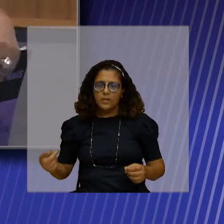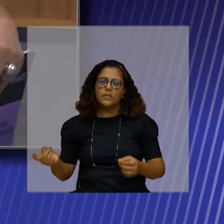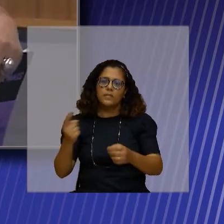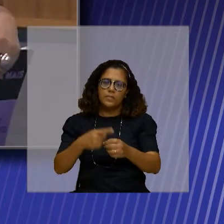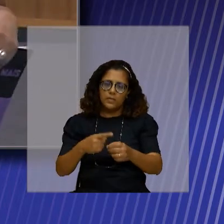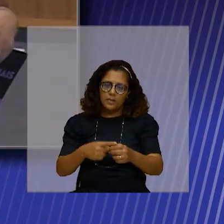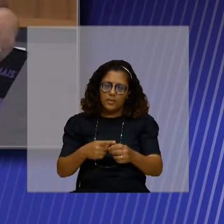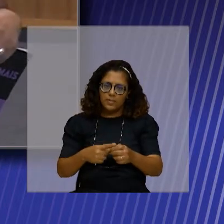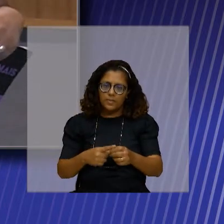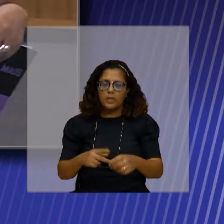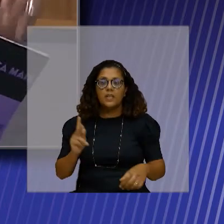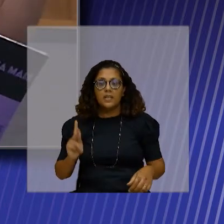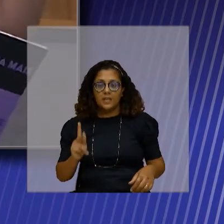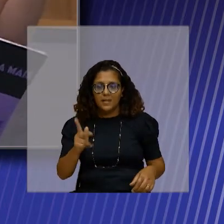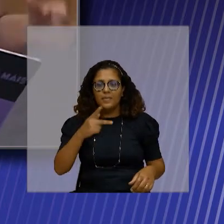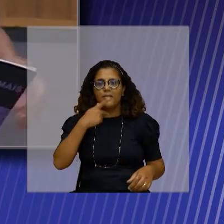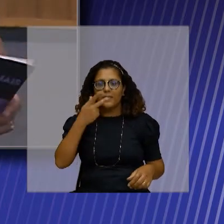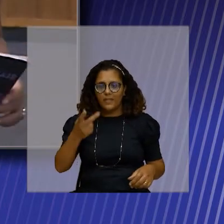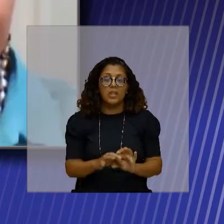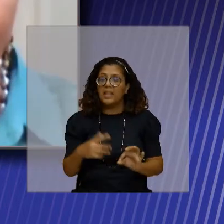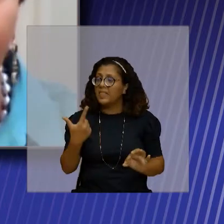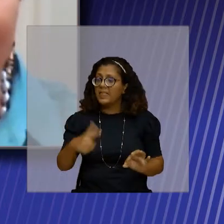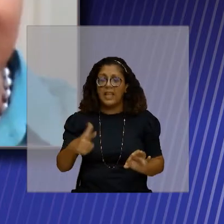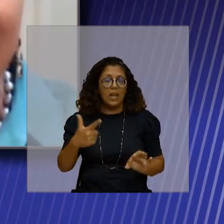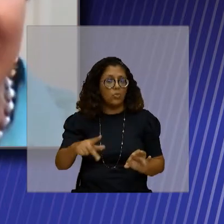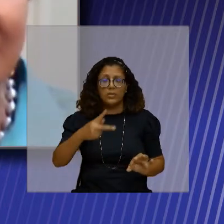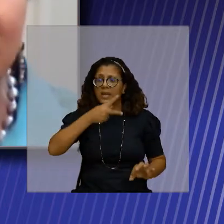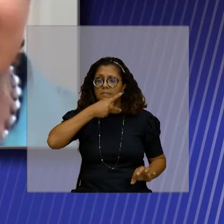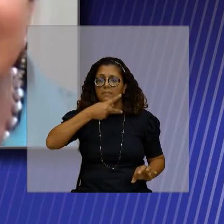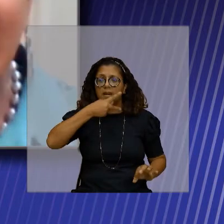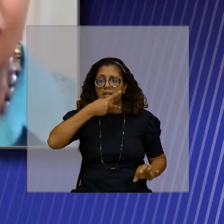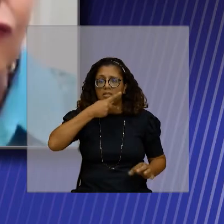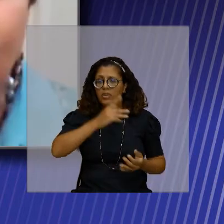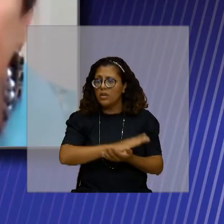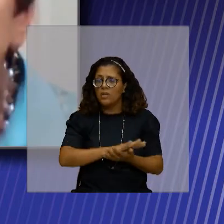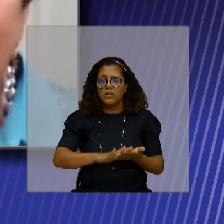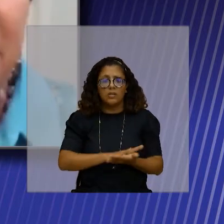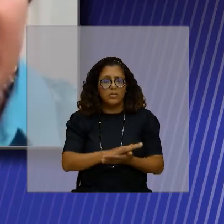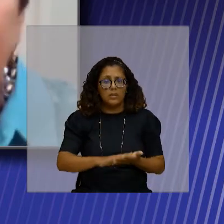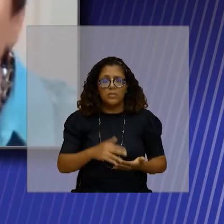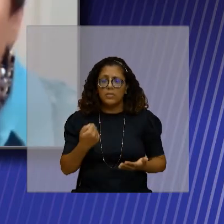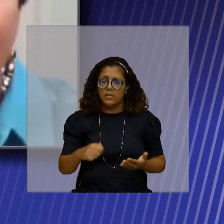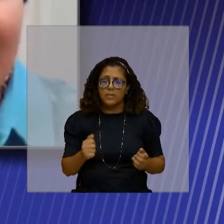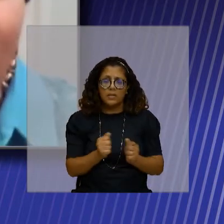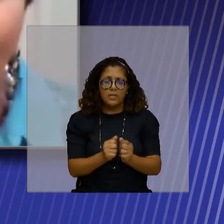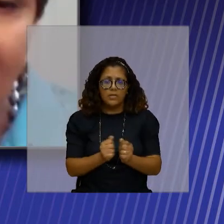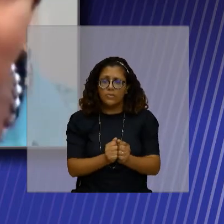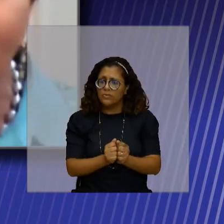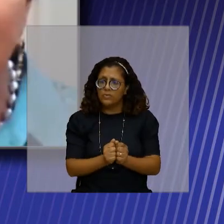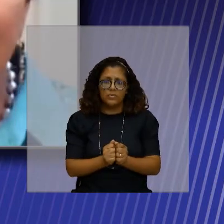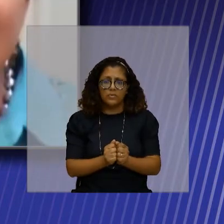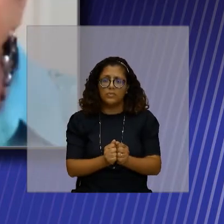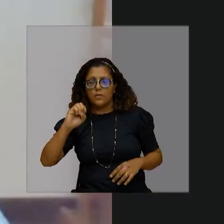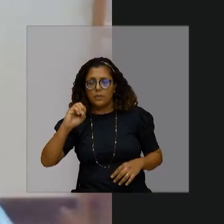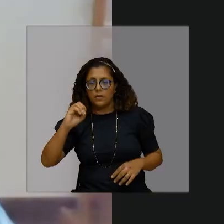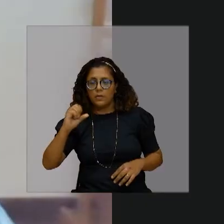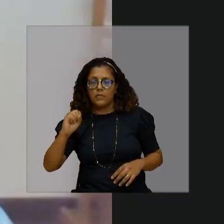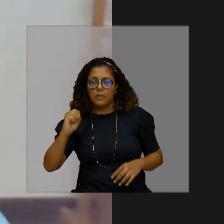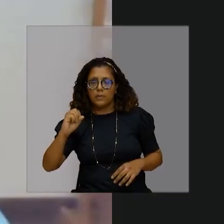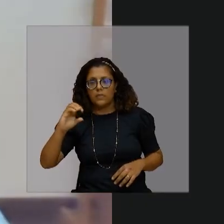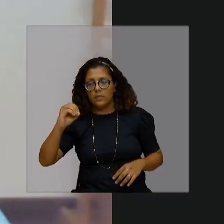ela também comentou sobre o papel do Legislativo na elaboração de campanhas de valorização da mulher